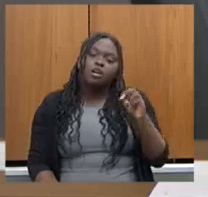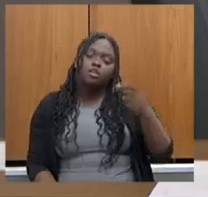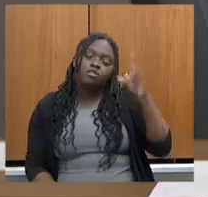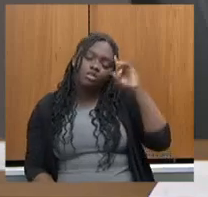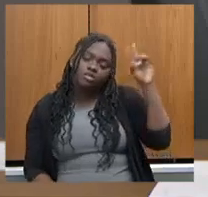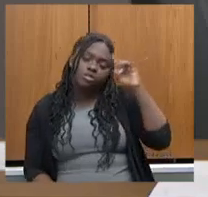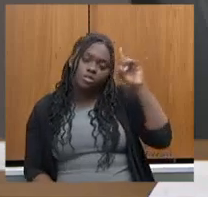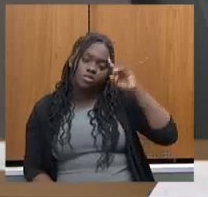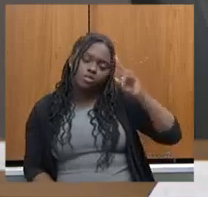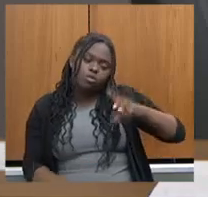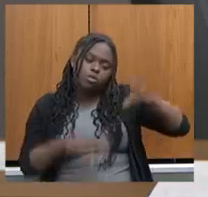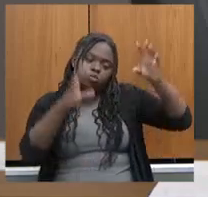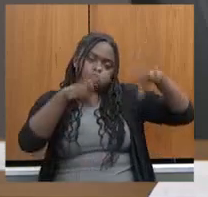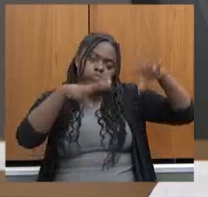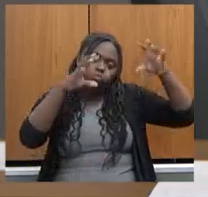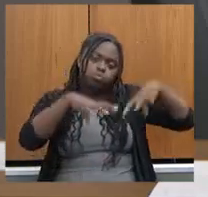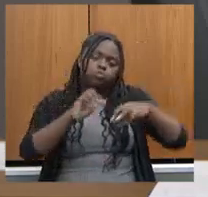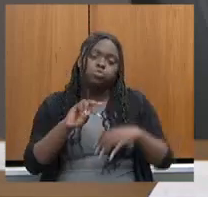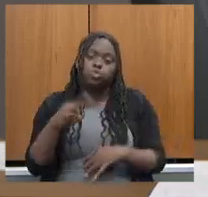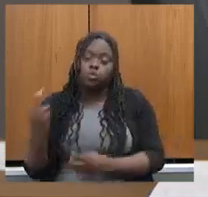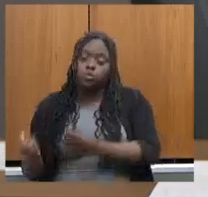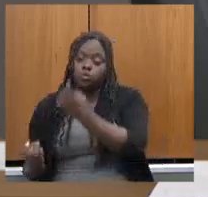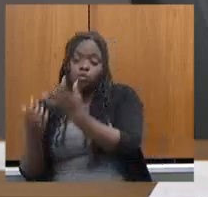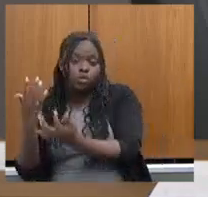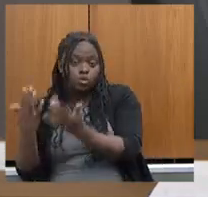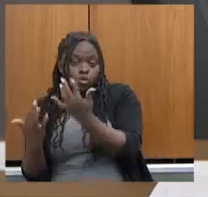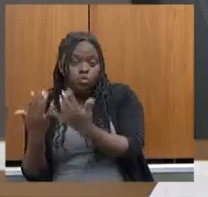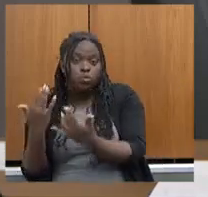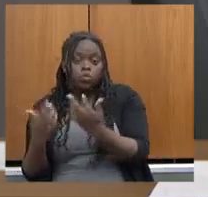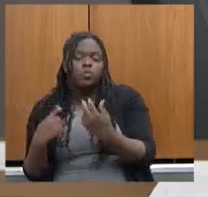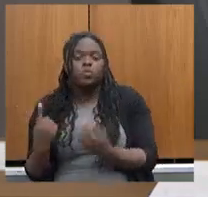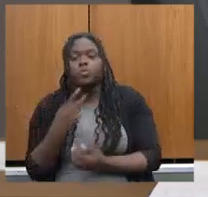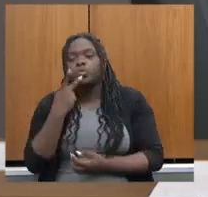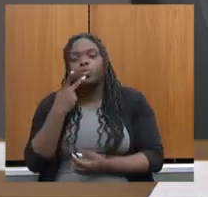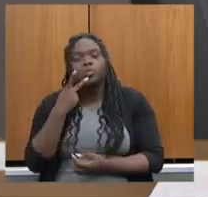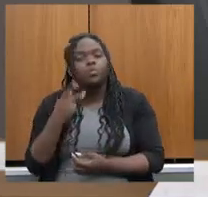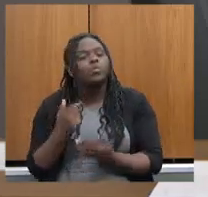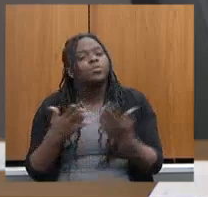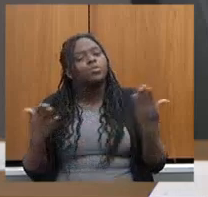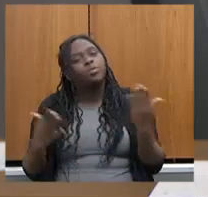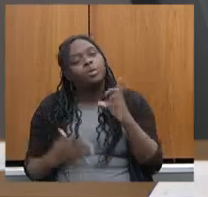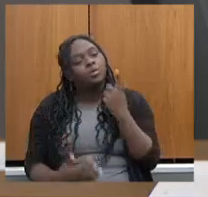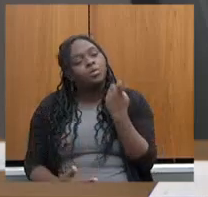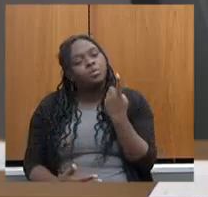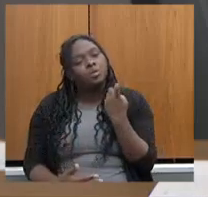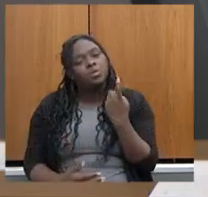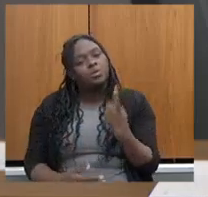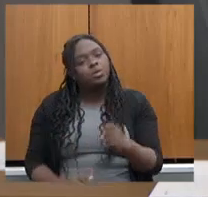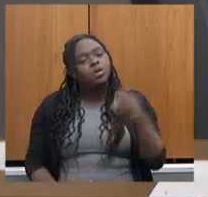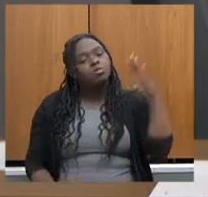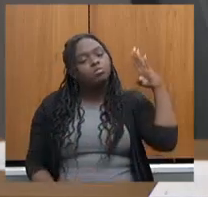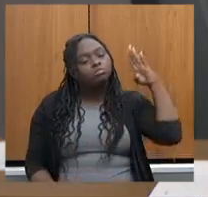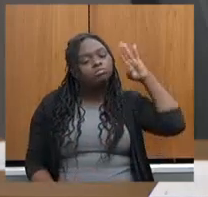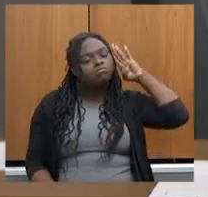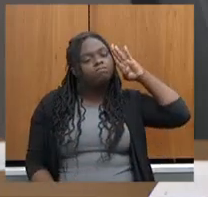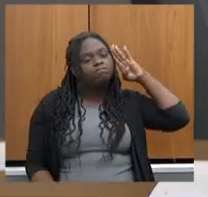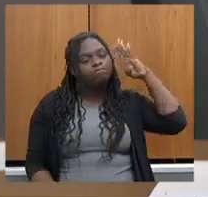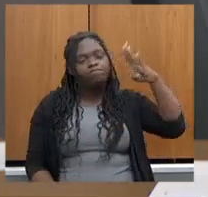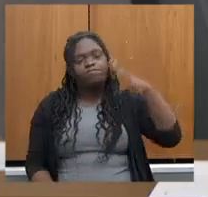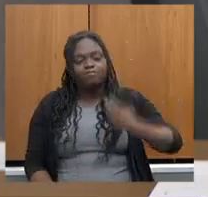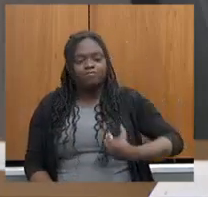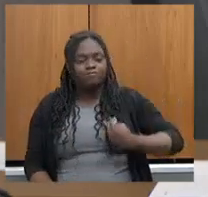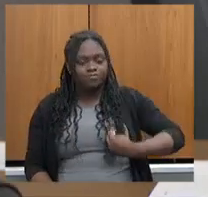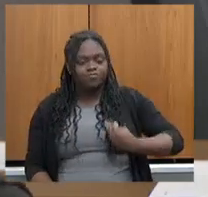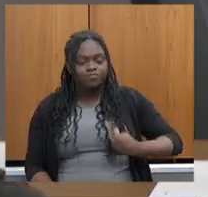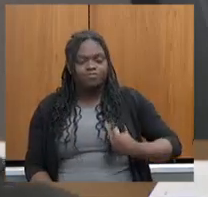chuva ou no fogo nós falamos que ele é o único que é considerado soldado da vida